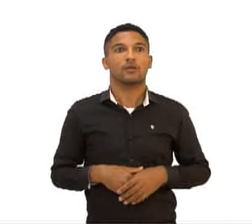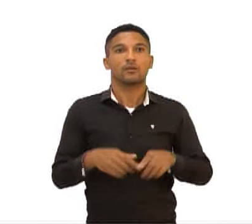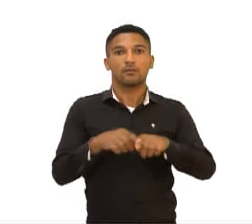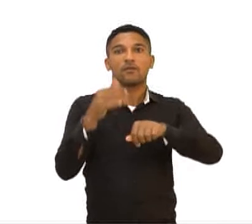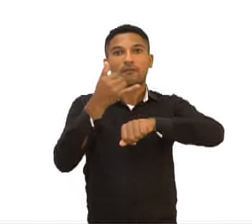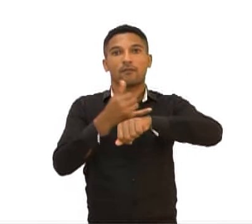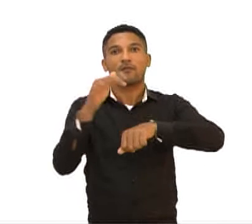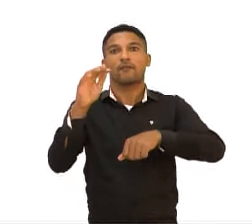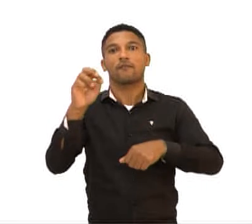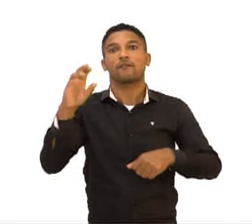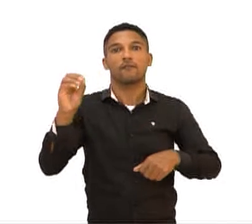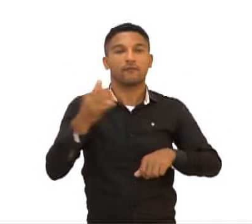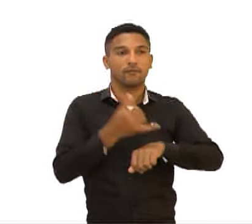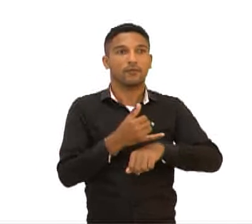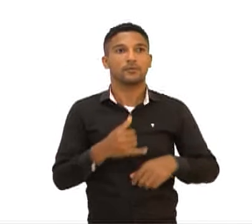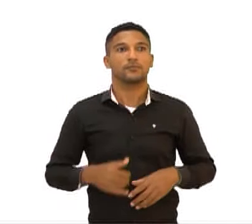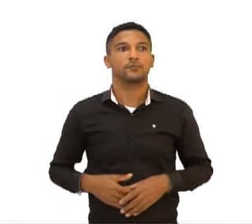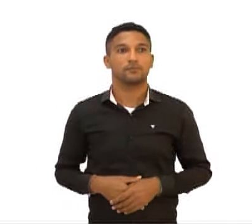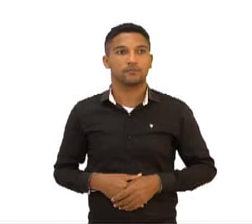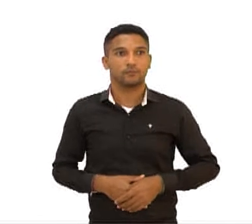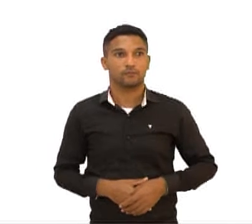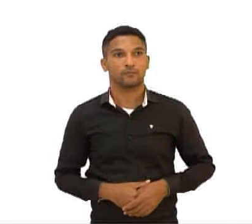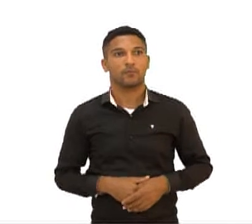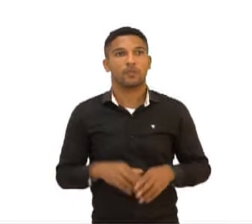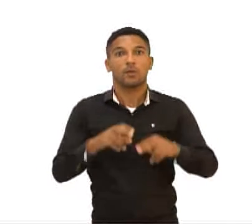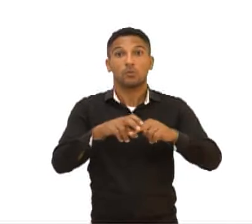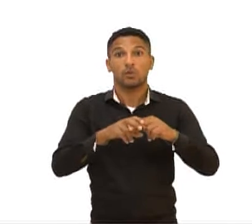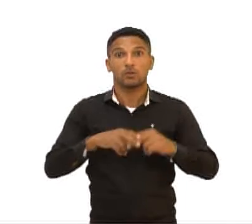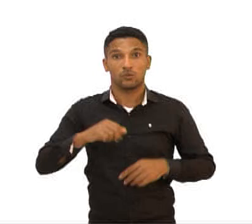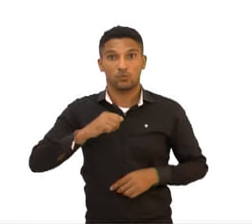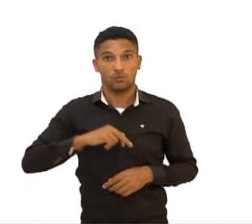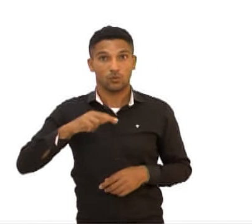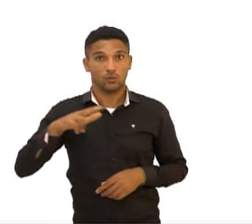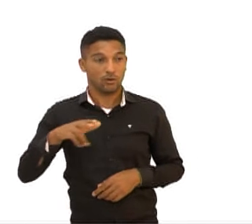vão batizar ele como Malicongo João I.